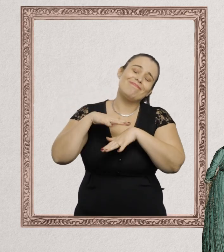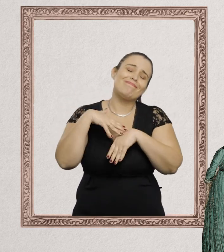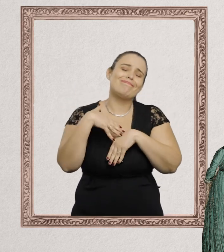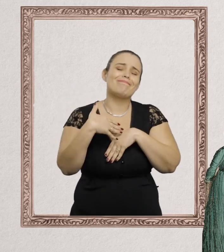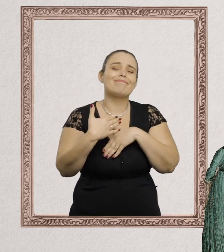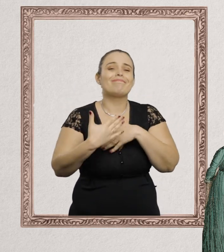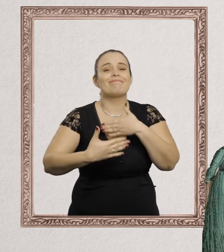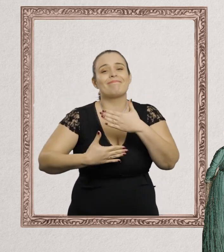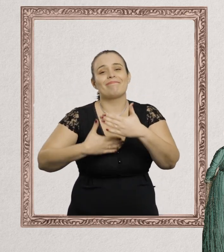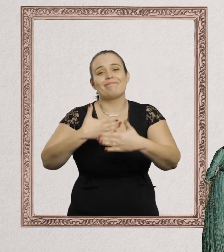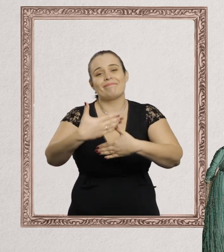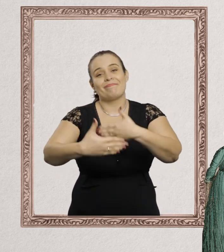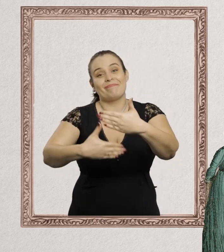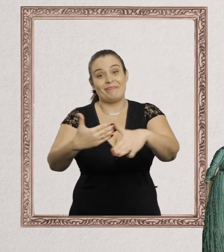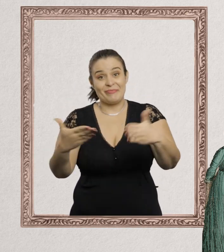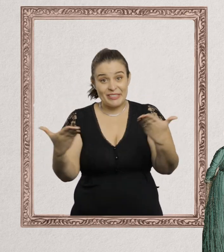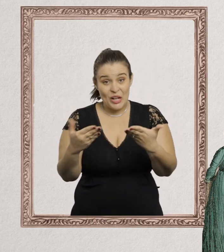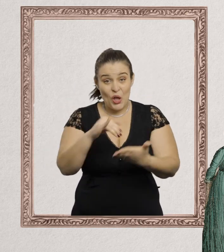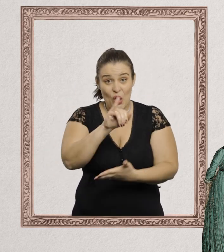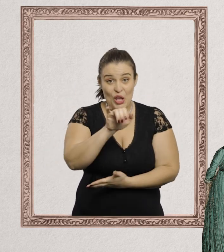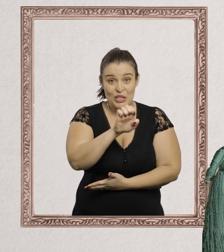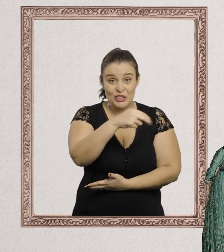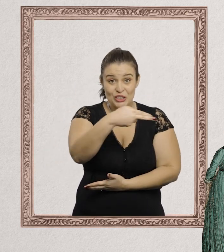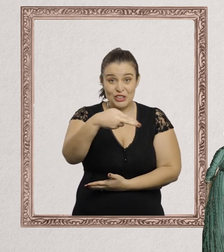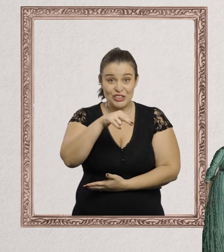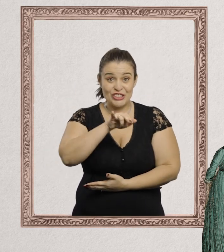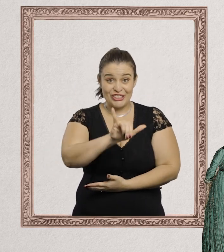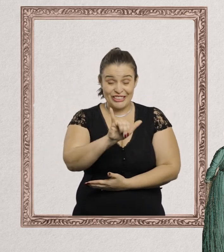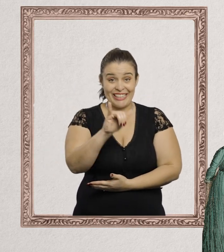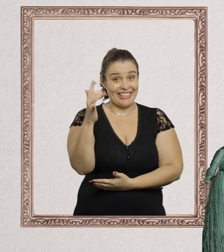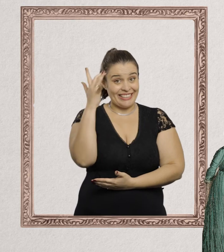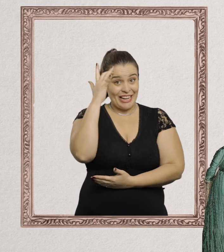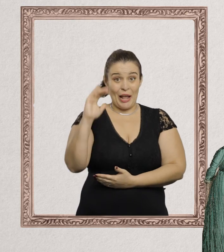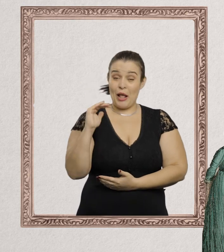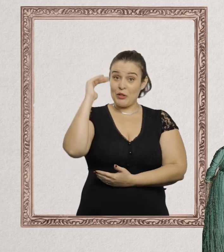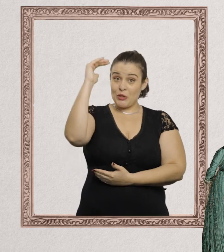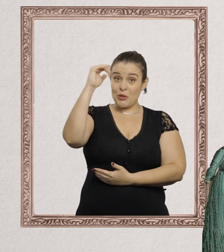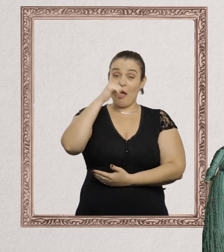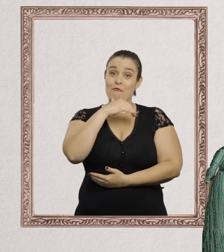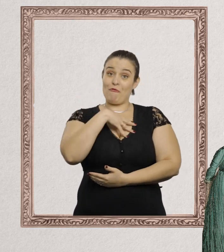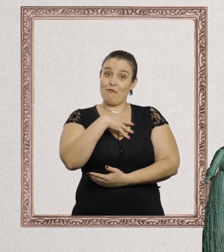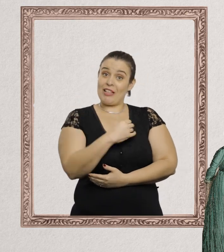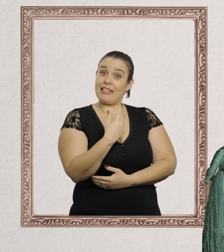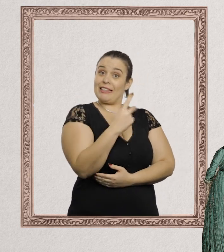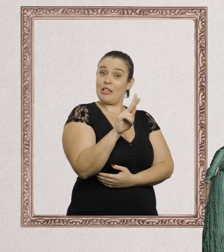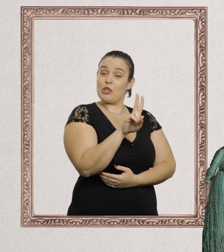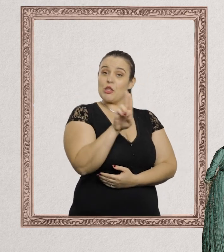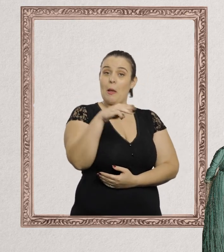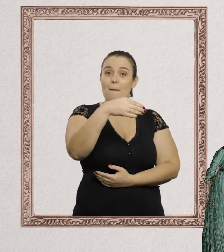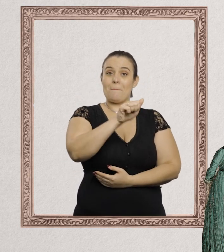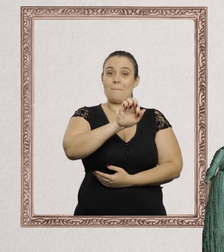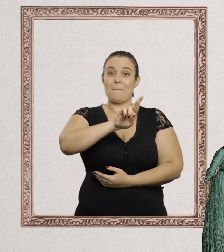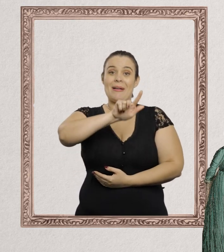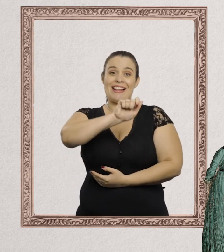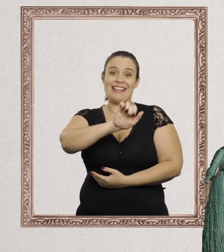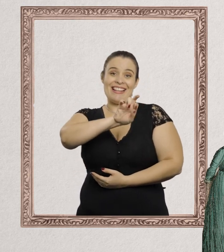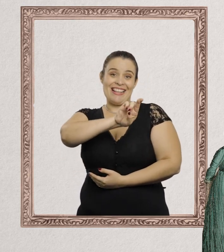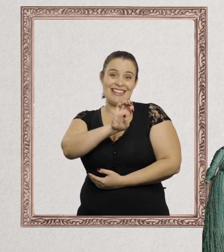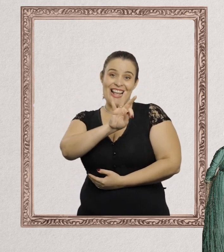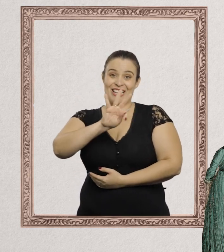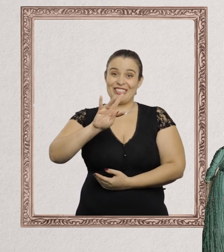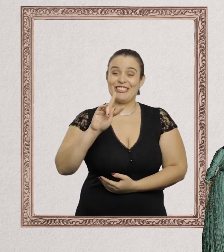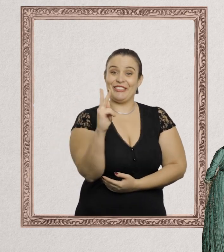voando. Depois disso, muito tempo passou. Jane agora é adulta e tem uma filha chamada